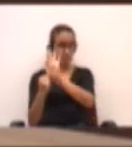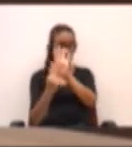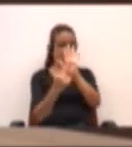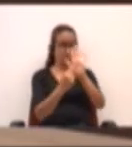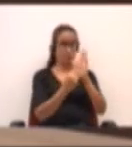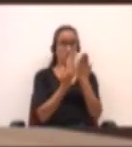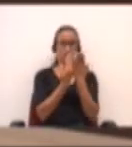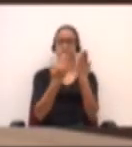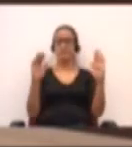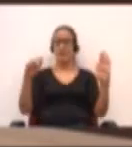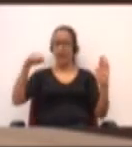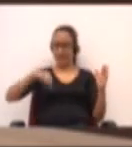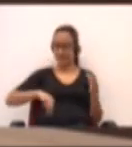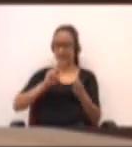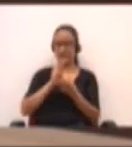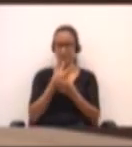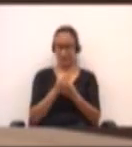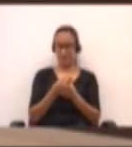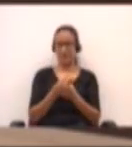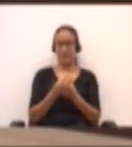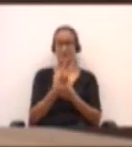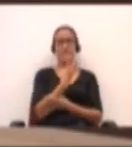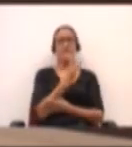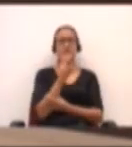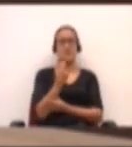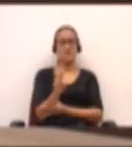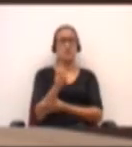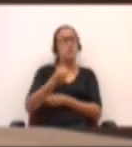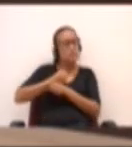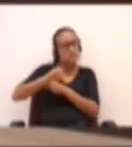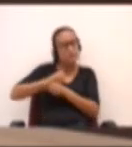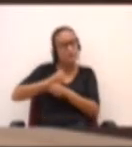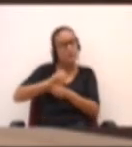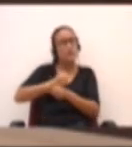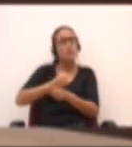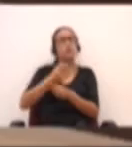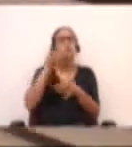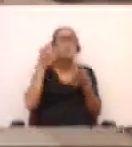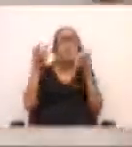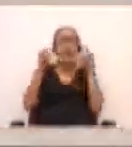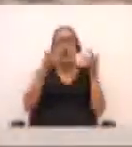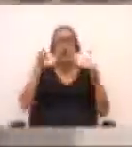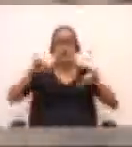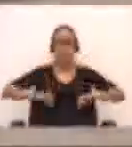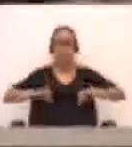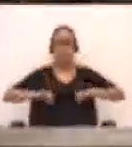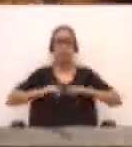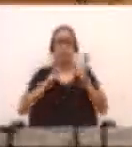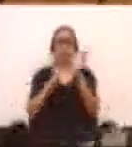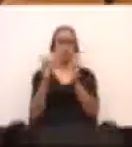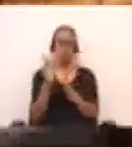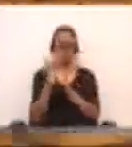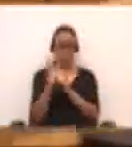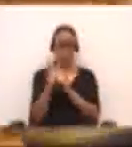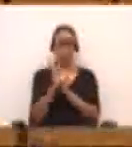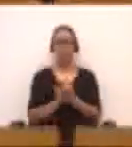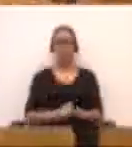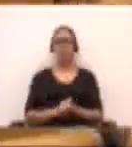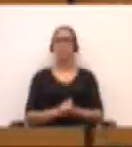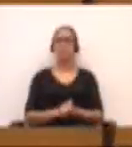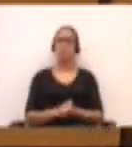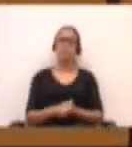exposição dos 25 anos da Via Sacra, já que temos aqui vários componentes da edição desse ano, o diretor